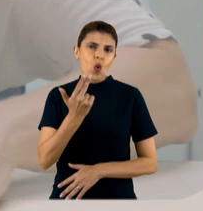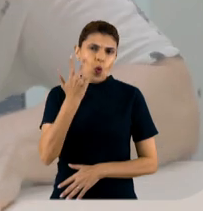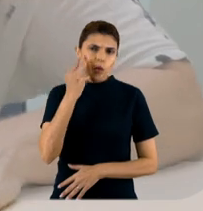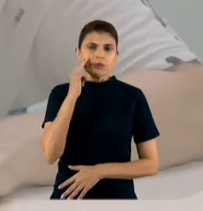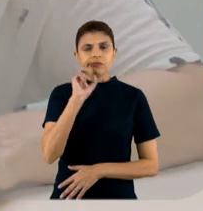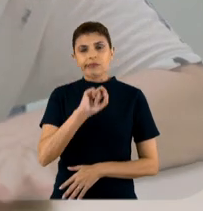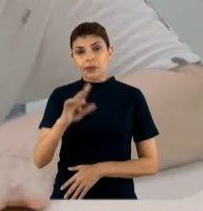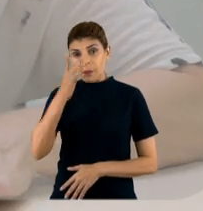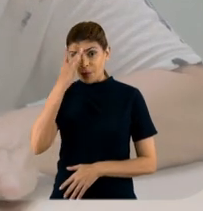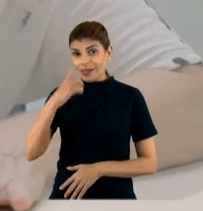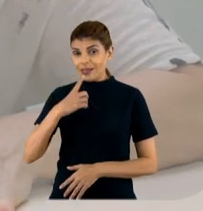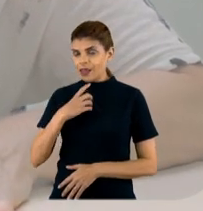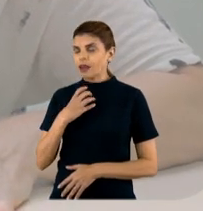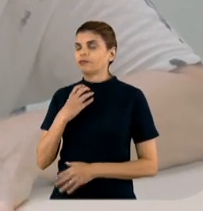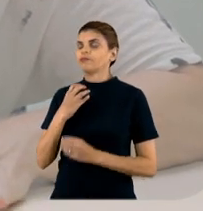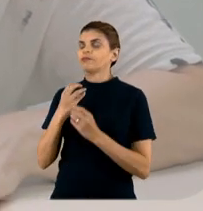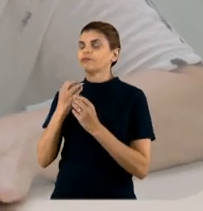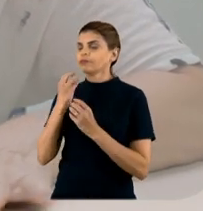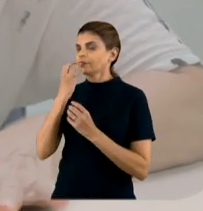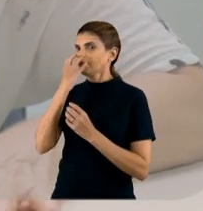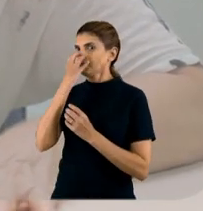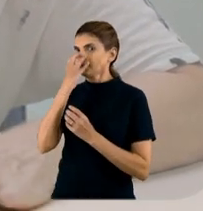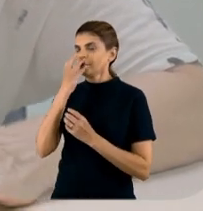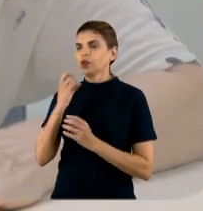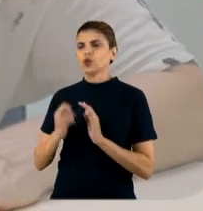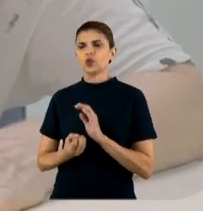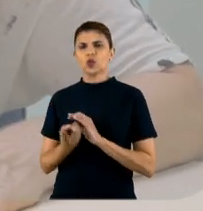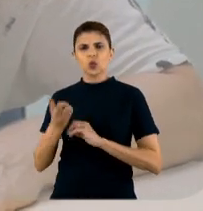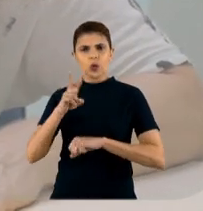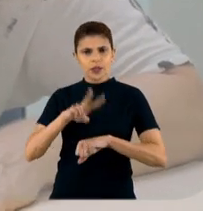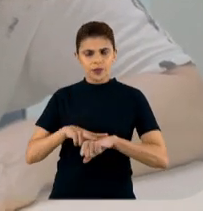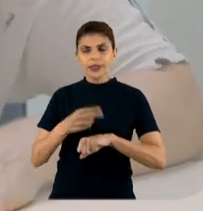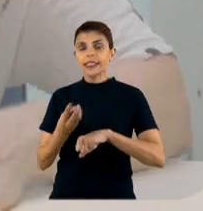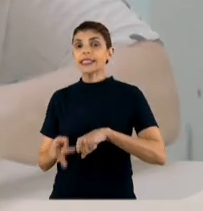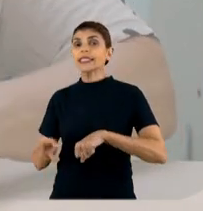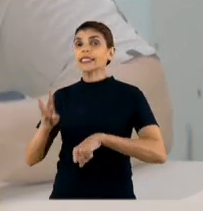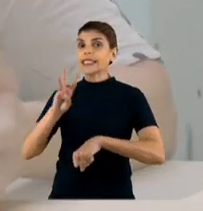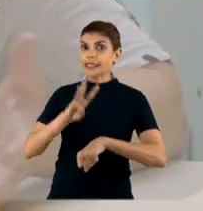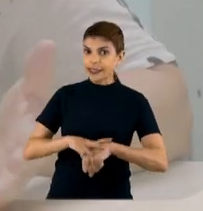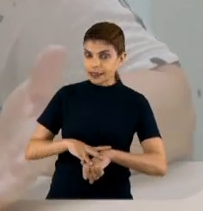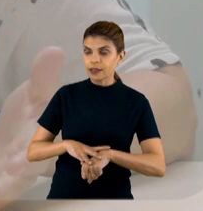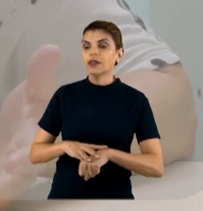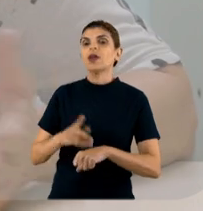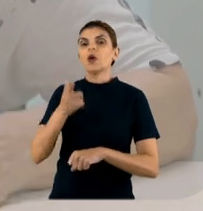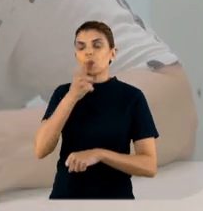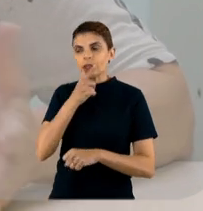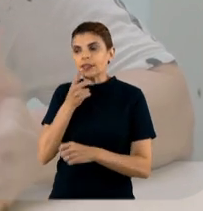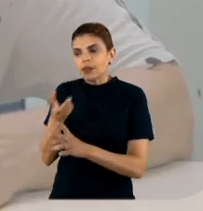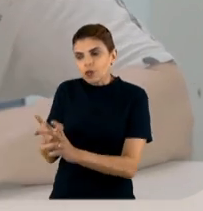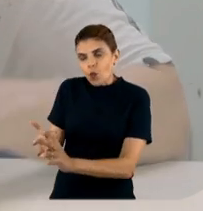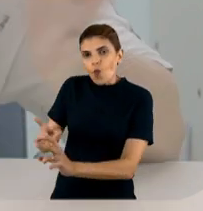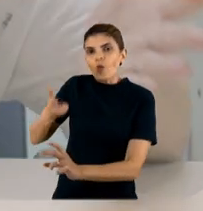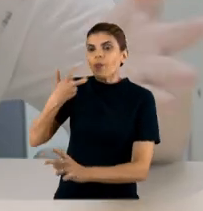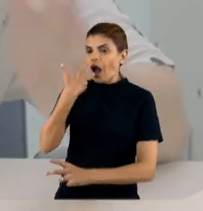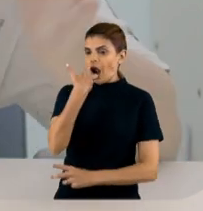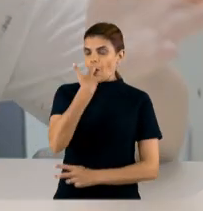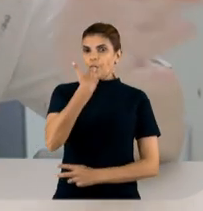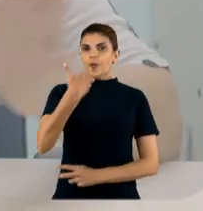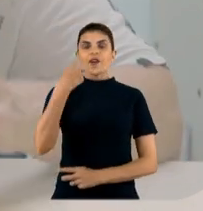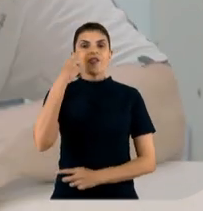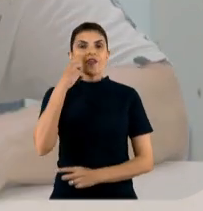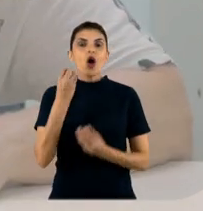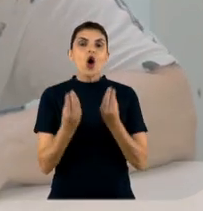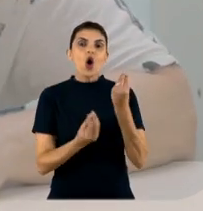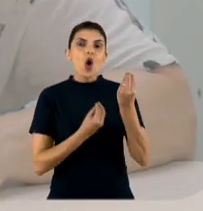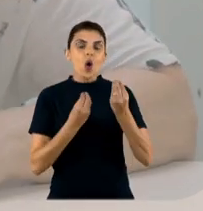comum num doente que tá em ventilação mecânica você duas a três vezes no dia colher uma gasometria D um exame para poder ver como é que